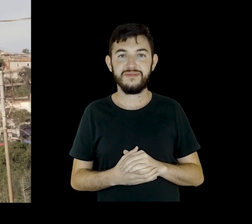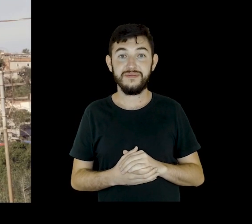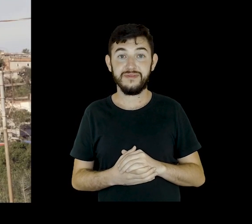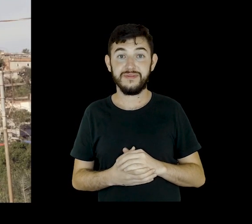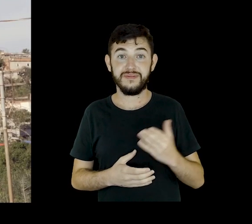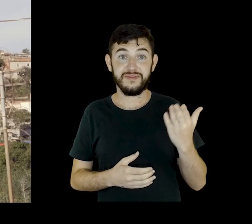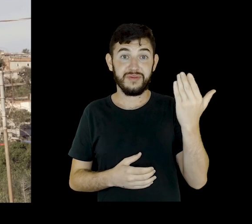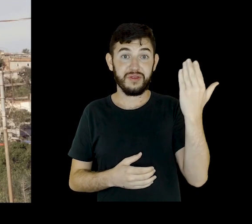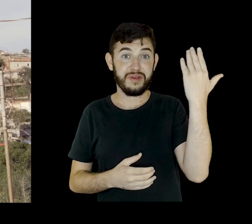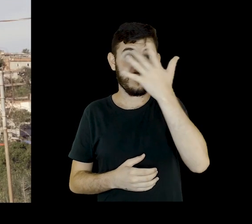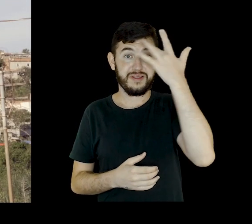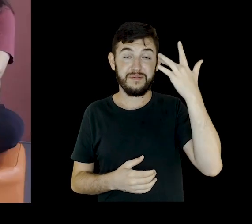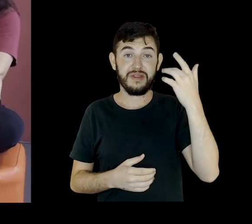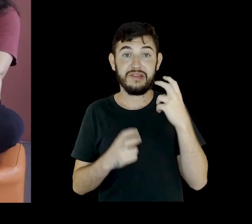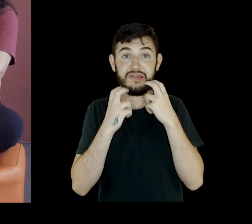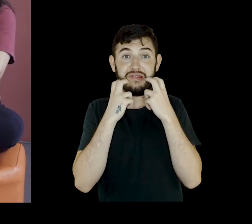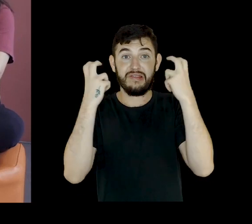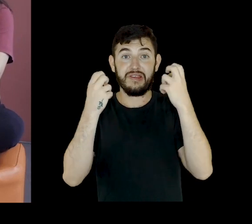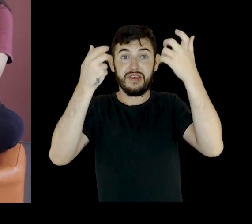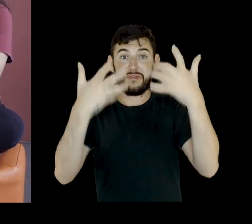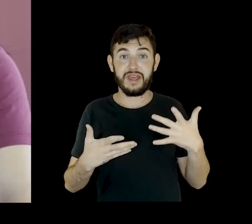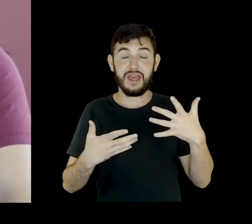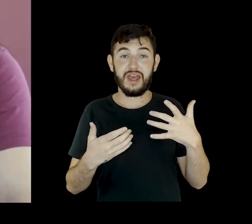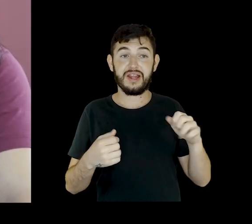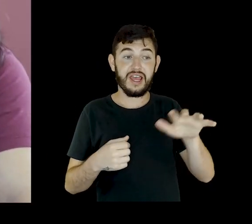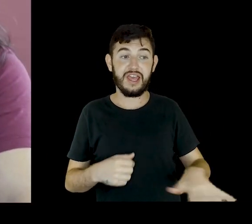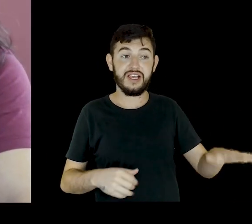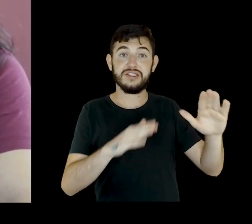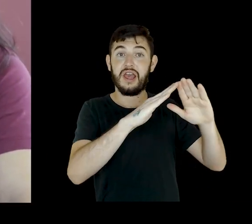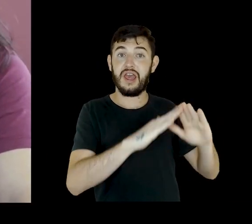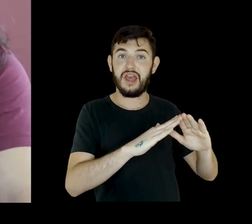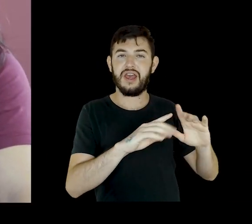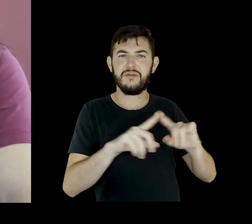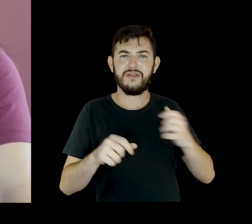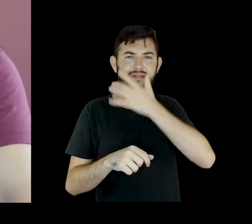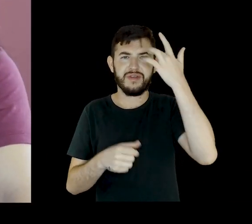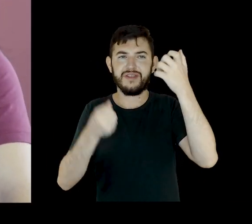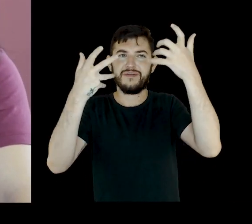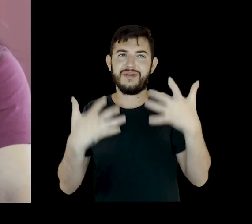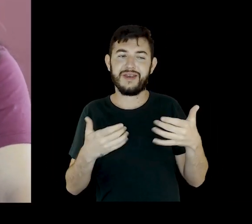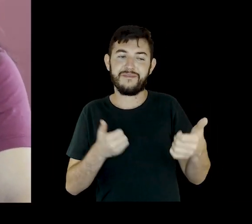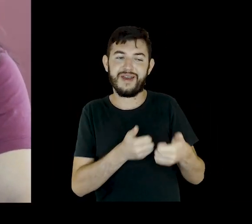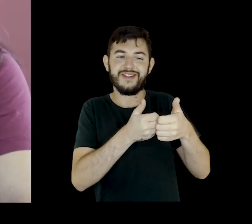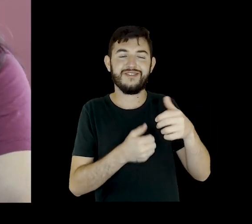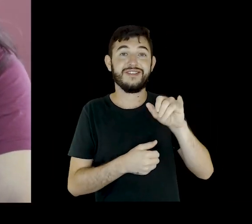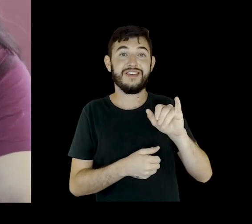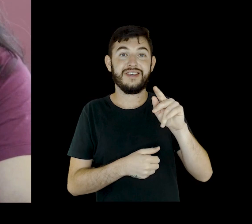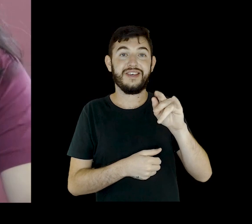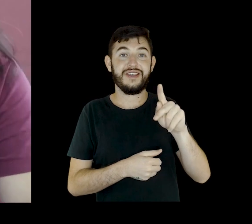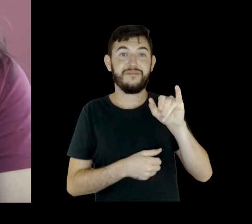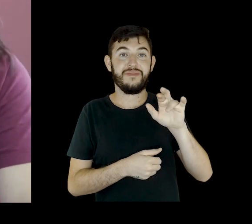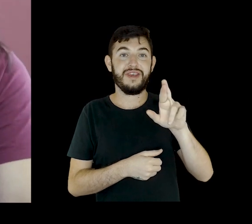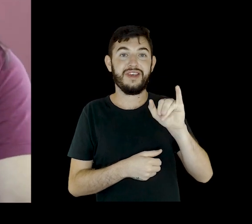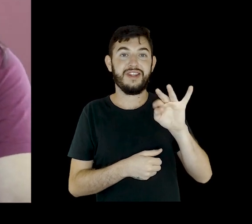Tem muita gente que antigamente tinha vergonha de falar que morava aqui. Ia para a cidade, falava, ah, mora ali perto de Pirituba.